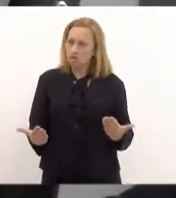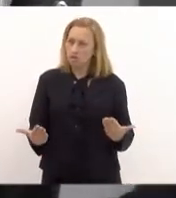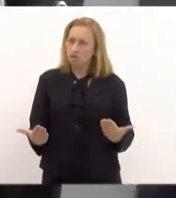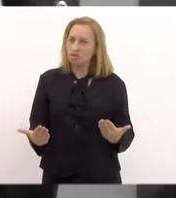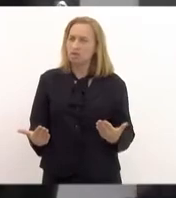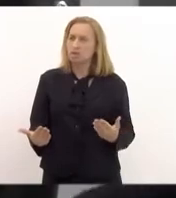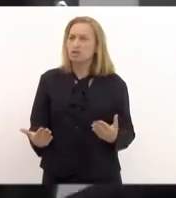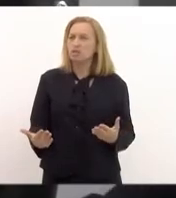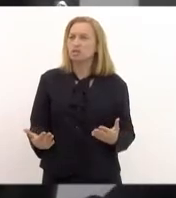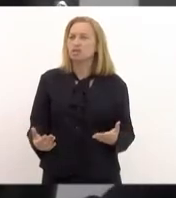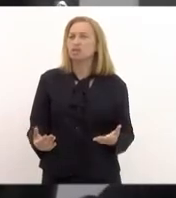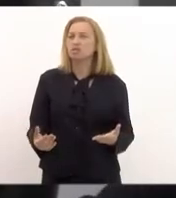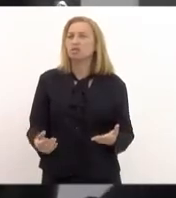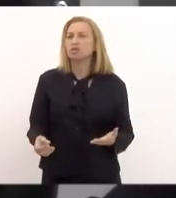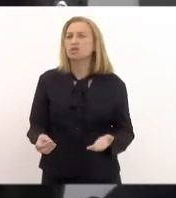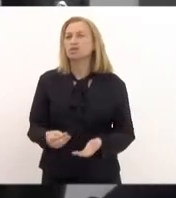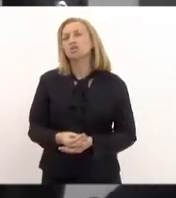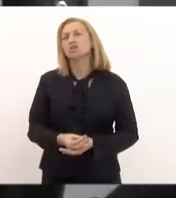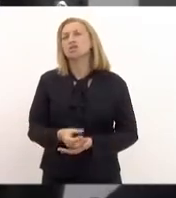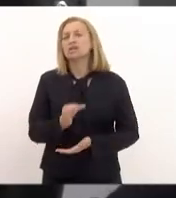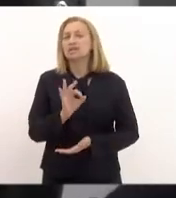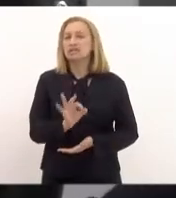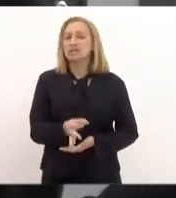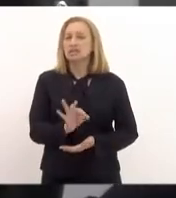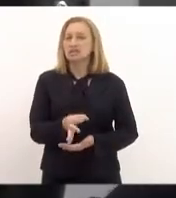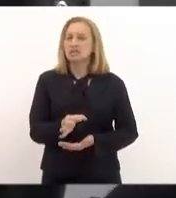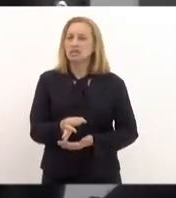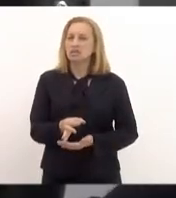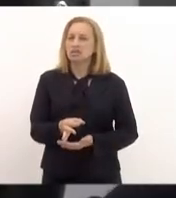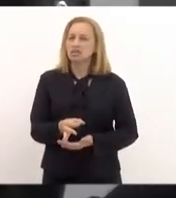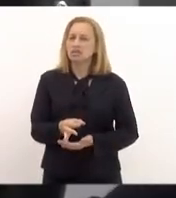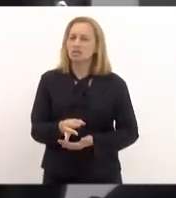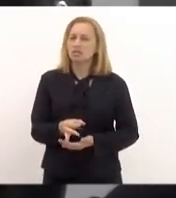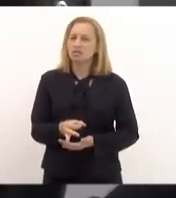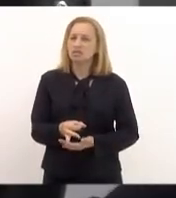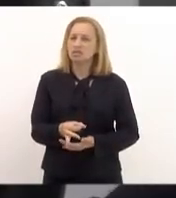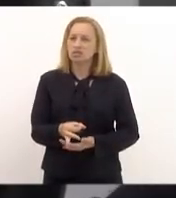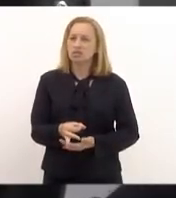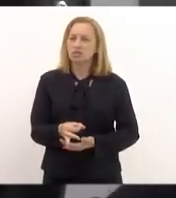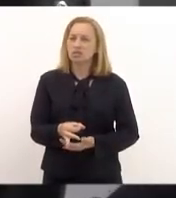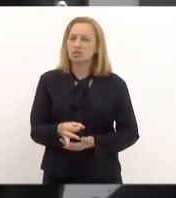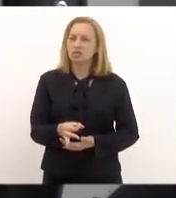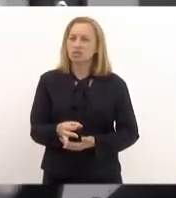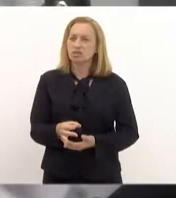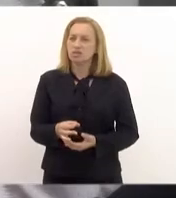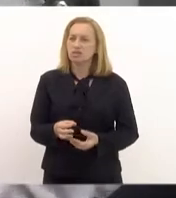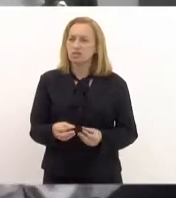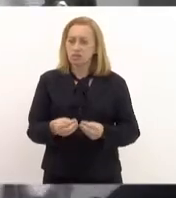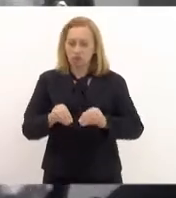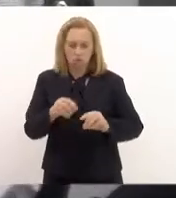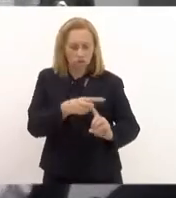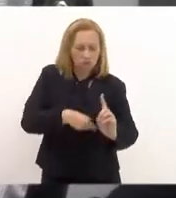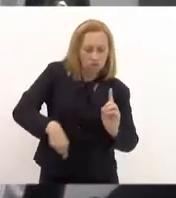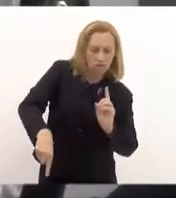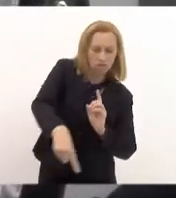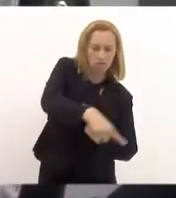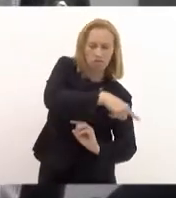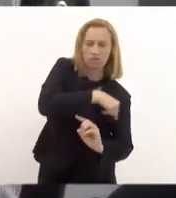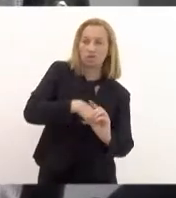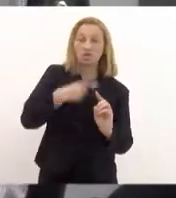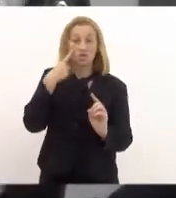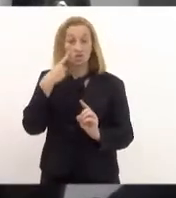desorganizado sobrar exatamente para o entorno do arco metropolitano. Ou seja, a gente vê o